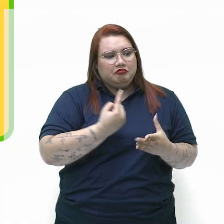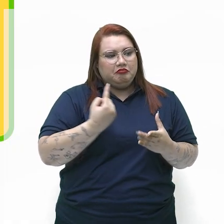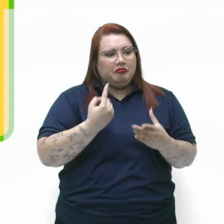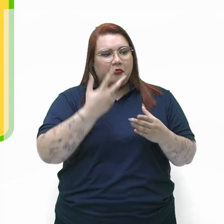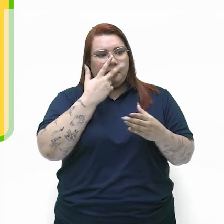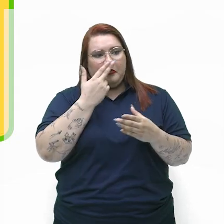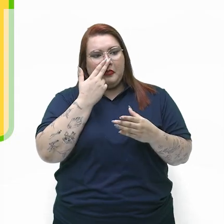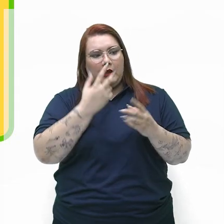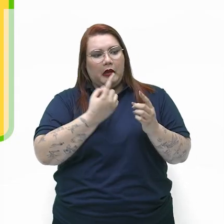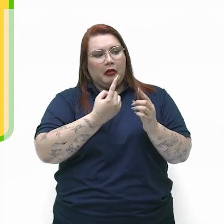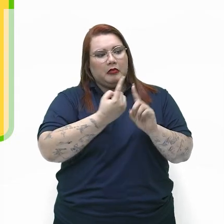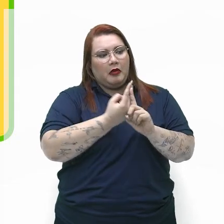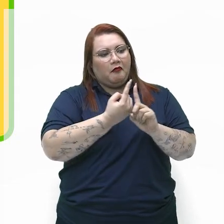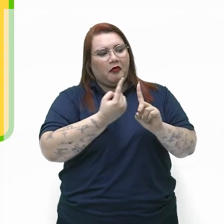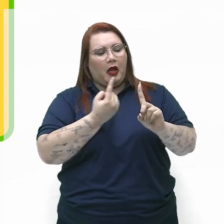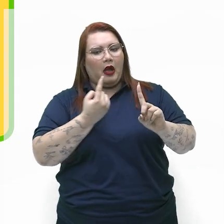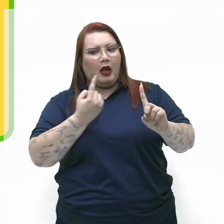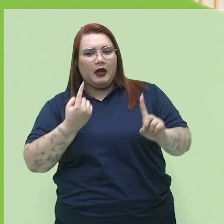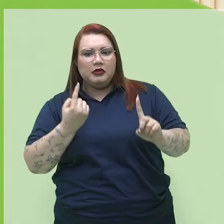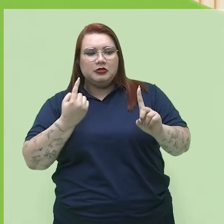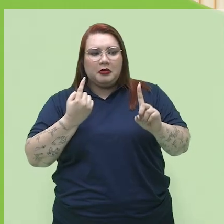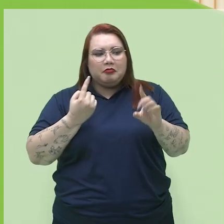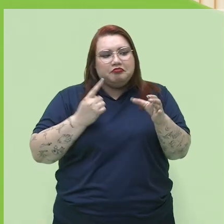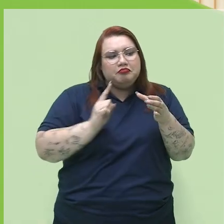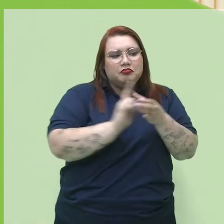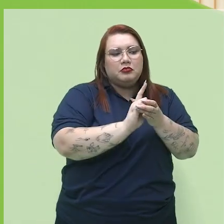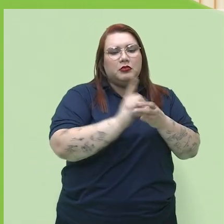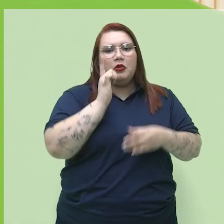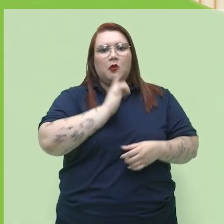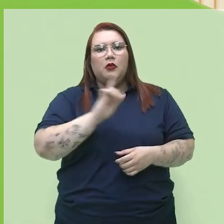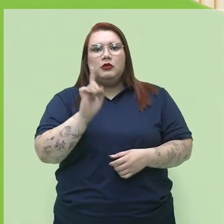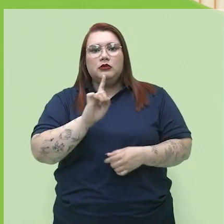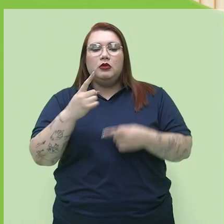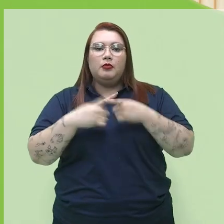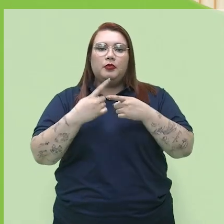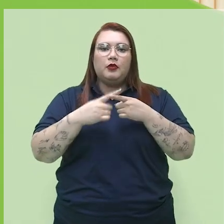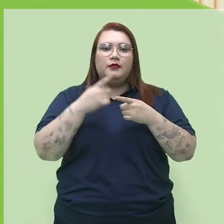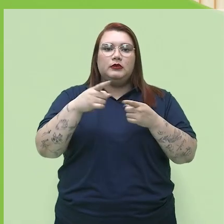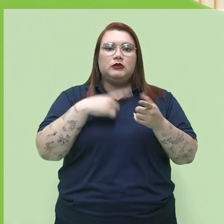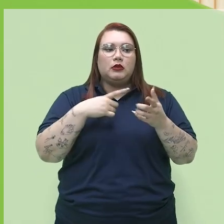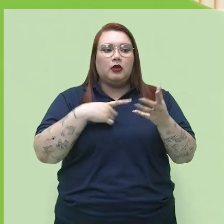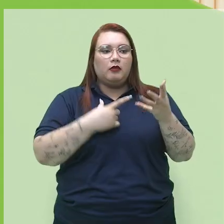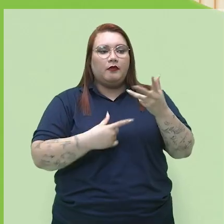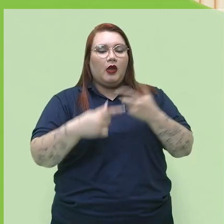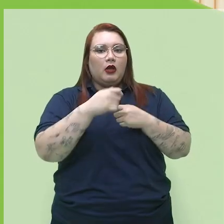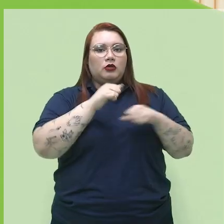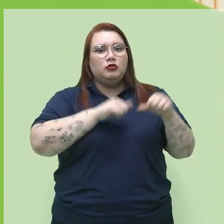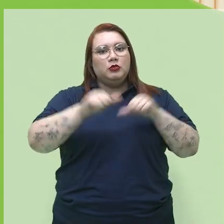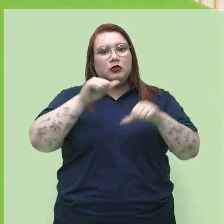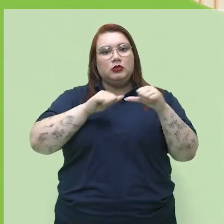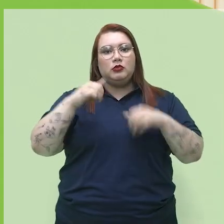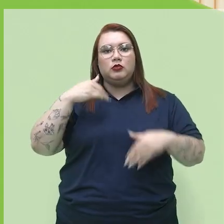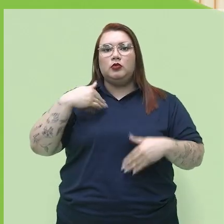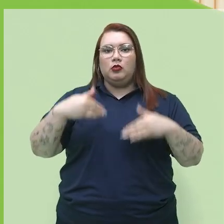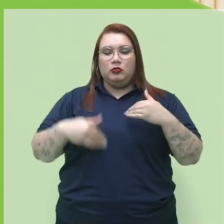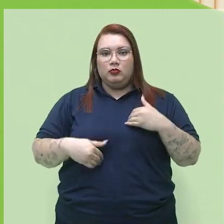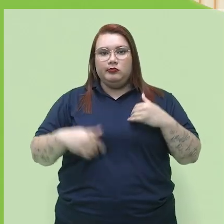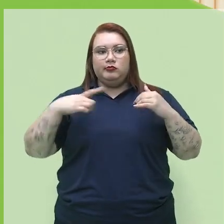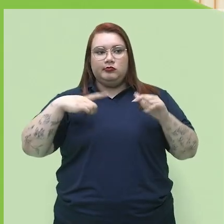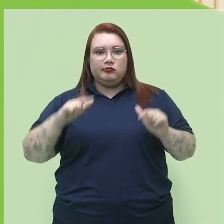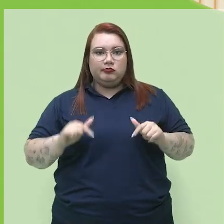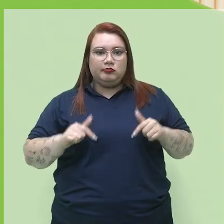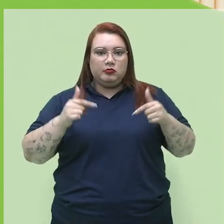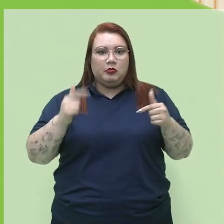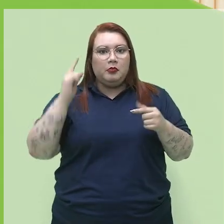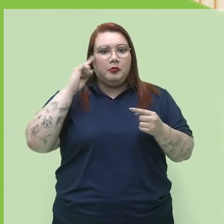desalocado, né, dentro de um ambiente, por que eu não me sinto pertencente a ele? Porque você está sofrendo inúmeras mudanças, né, e os hormônios vão atuar